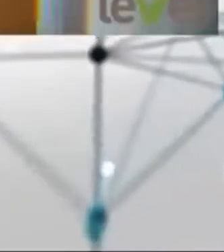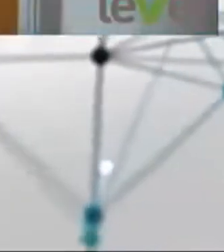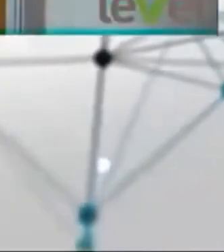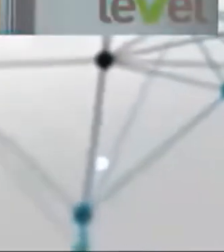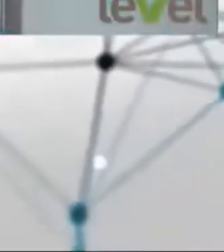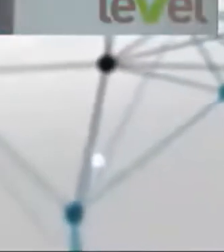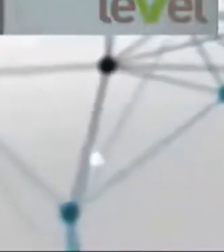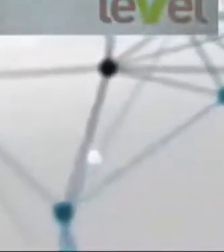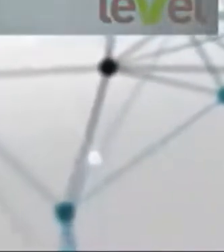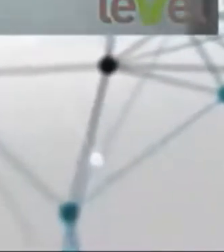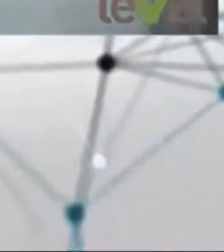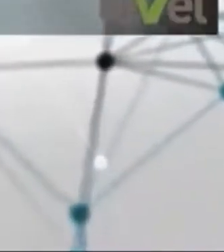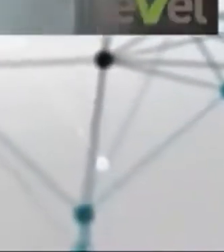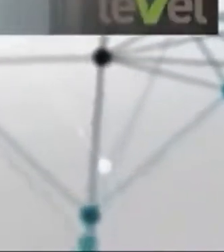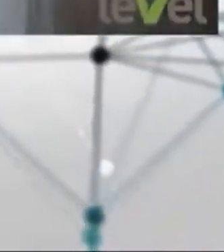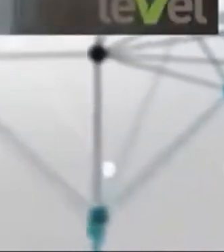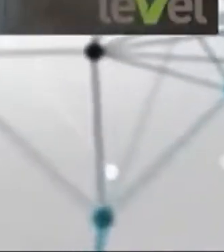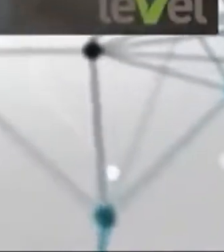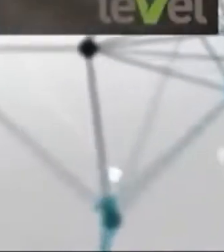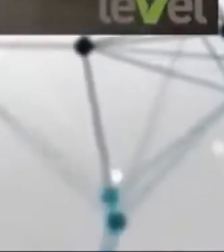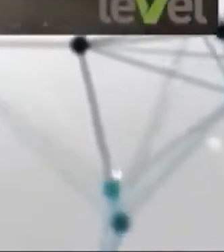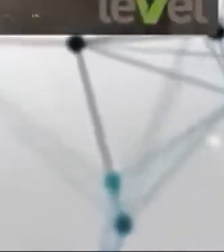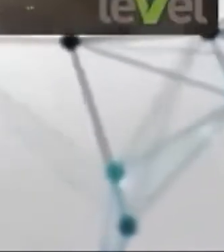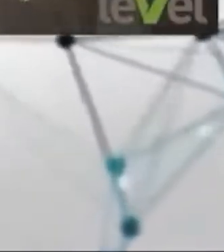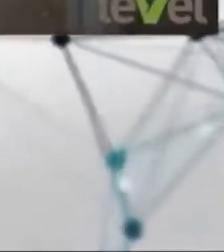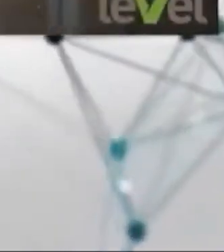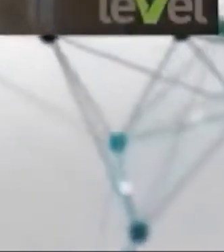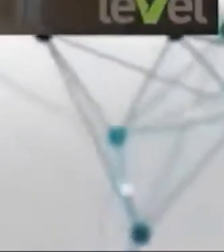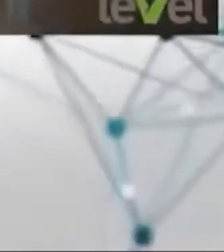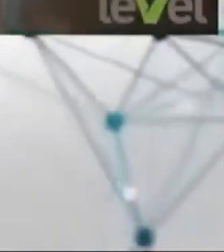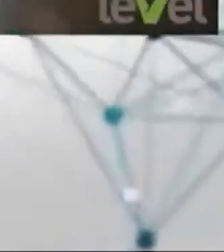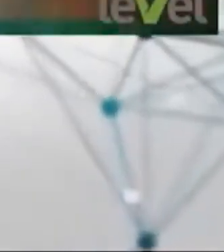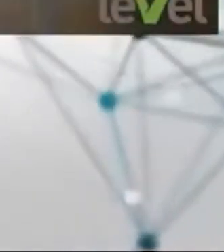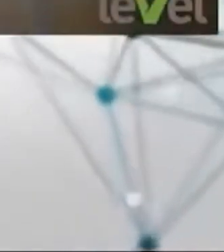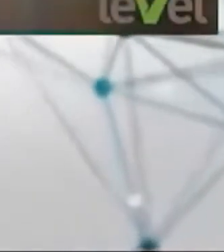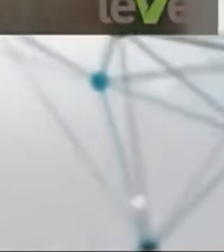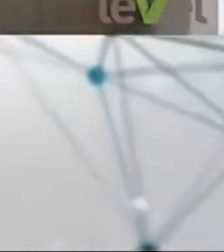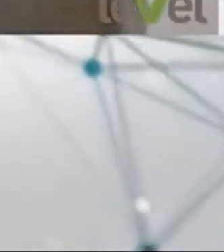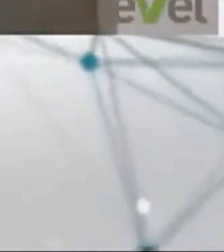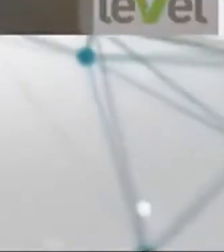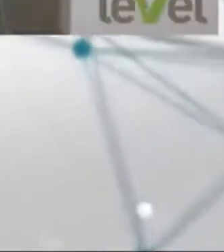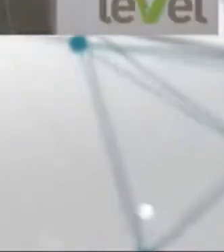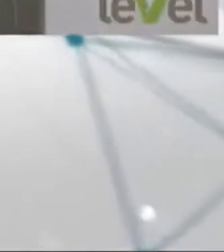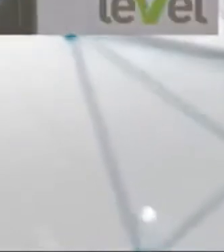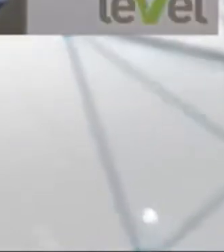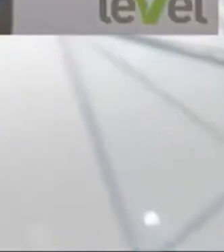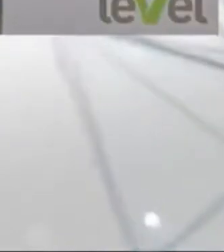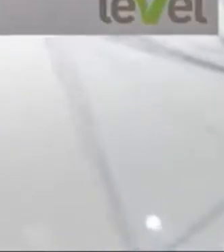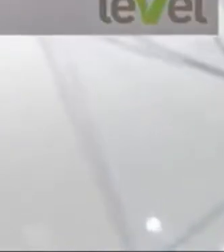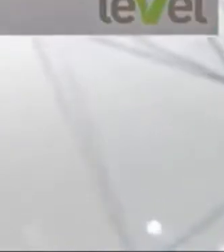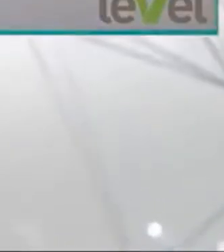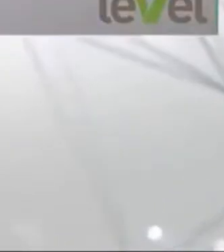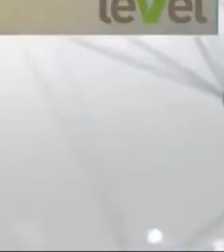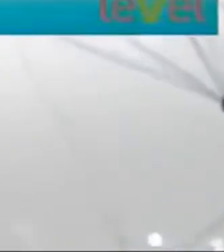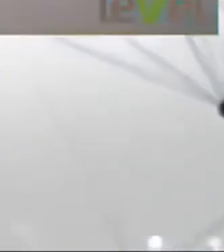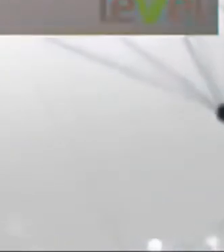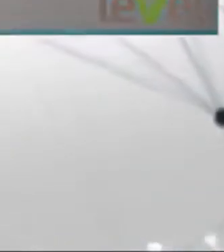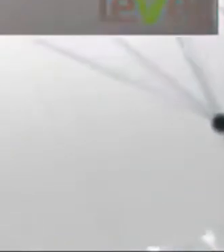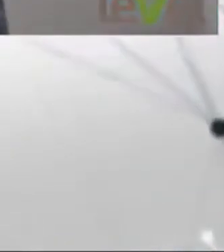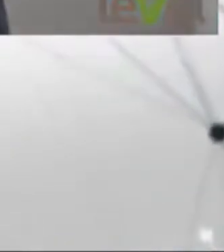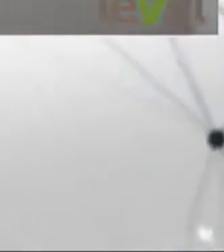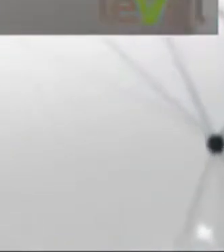somos uma empresa que há mais de 13 anos investimos em tecnologia e capacitação para levar o supply chain da sua empresa a um outro